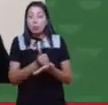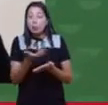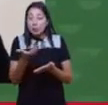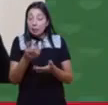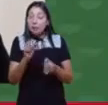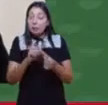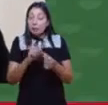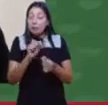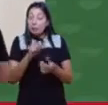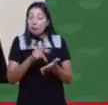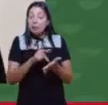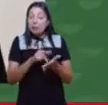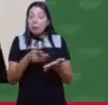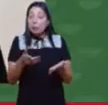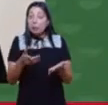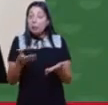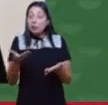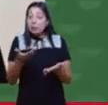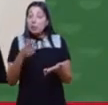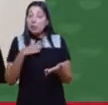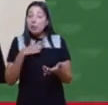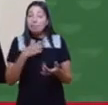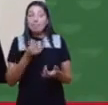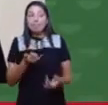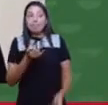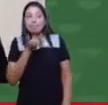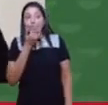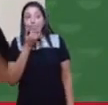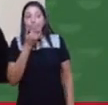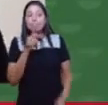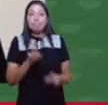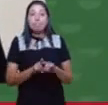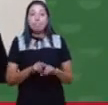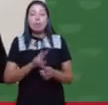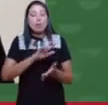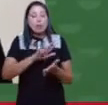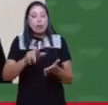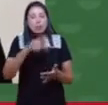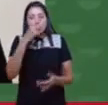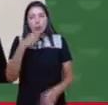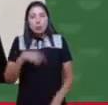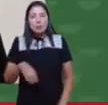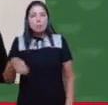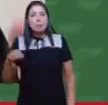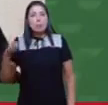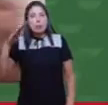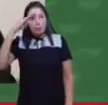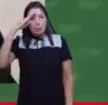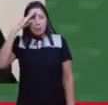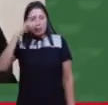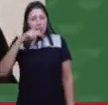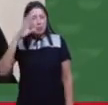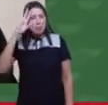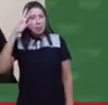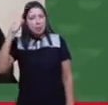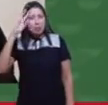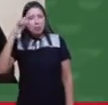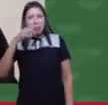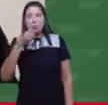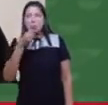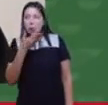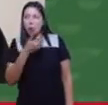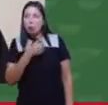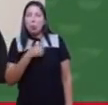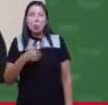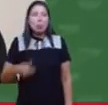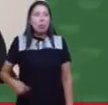maneira. E temos a lamentar também que tantos militares nesse governo, vamos imaginar que fosse um bom governo.